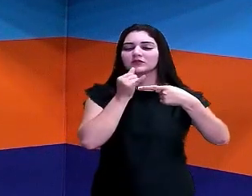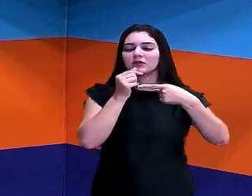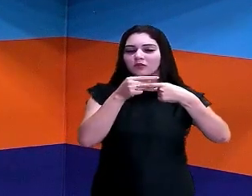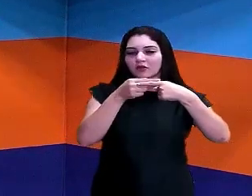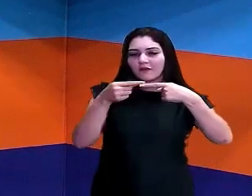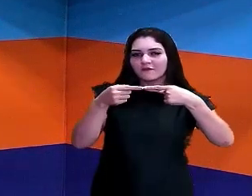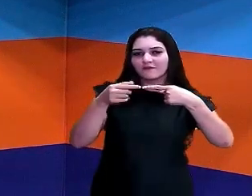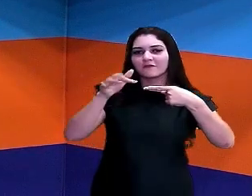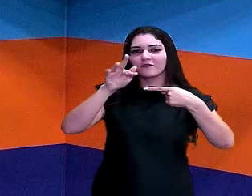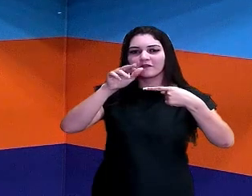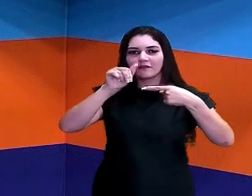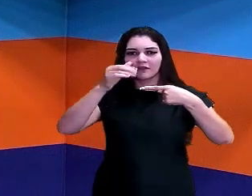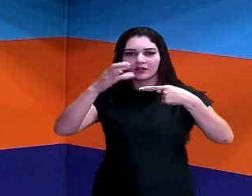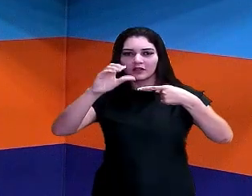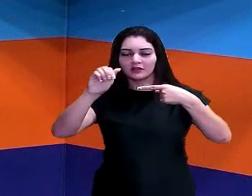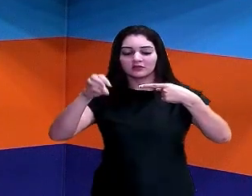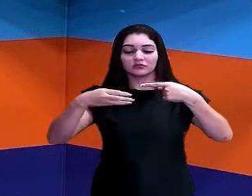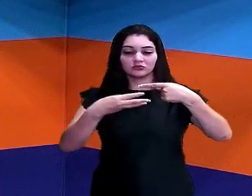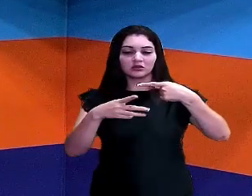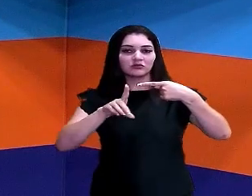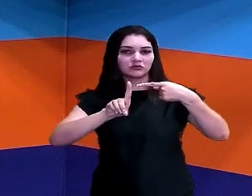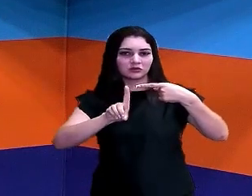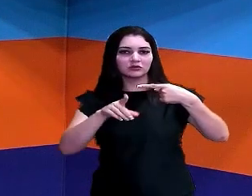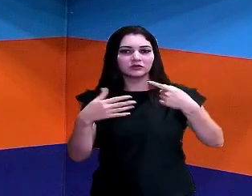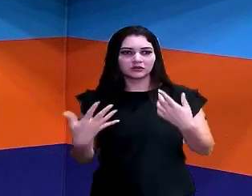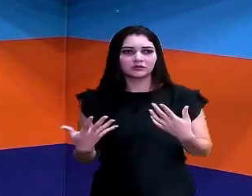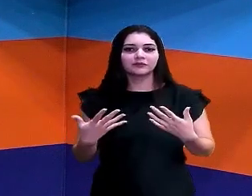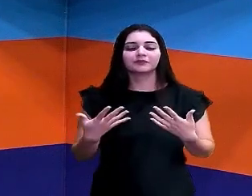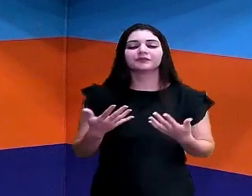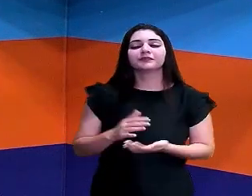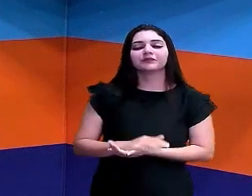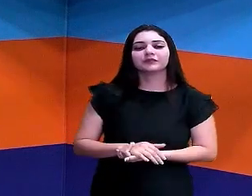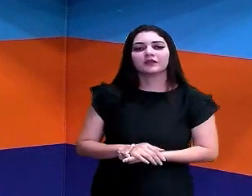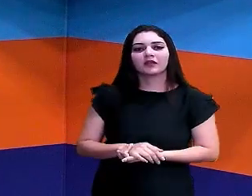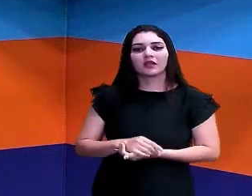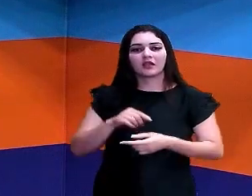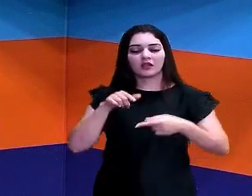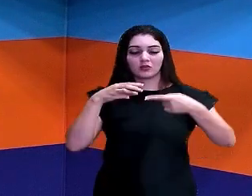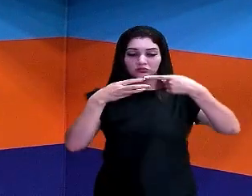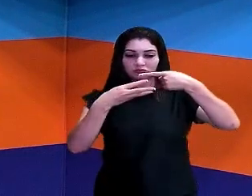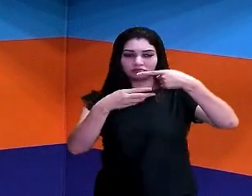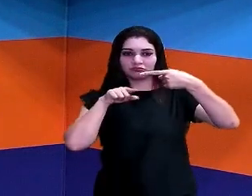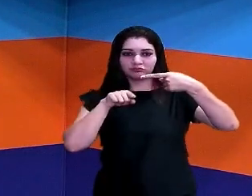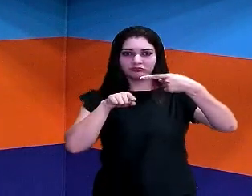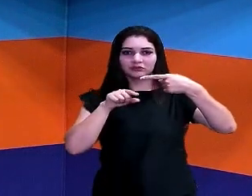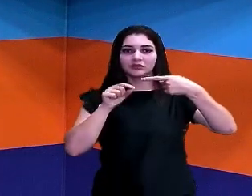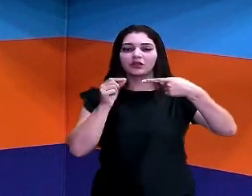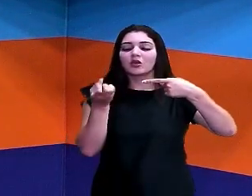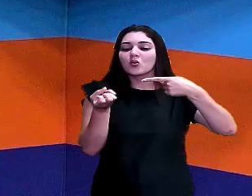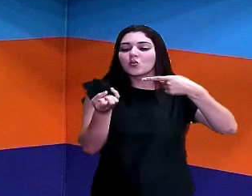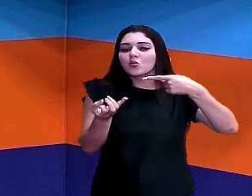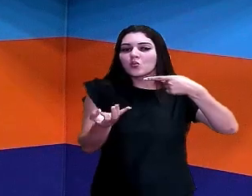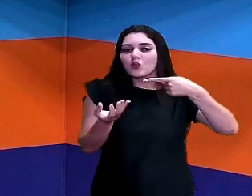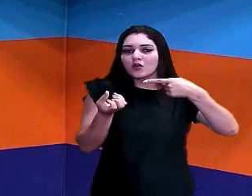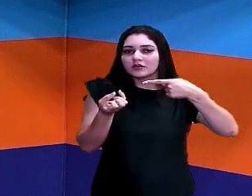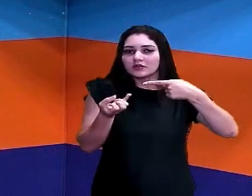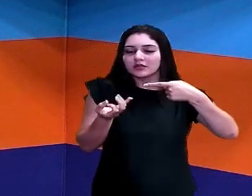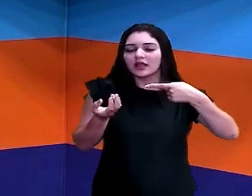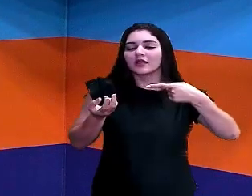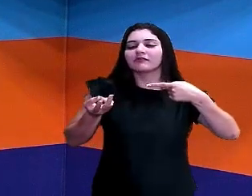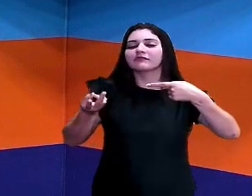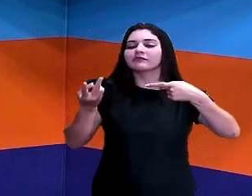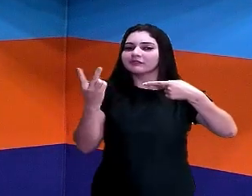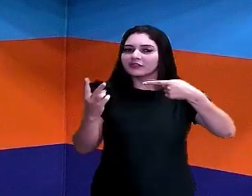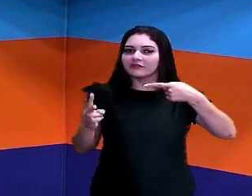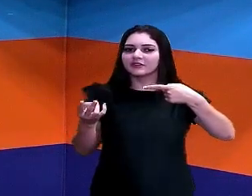de fração. E o 3 é o denominador. Então, aqui o 3 é a quantidade de vezes